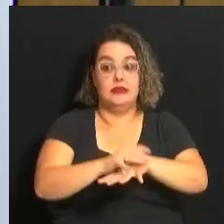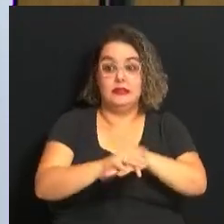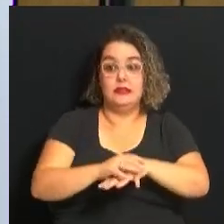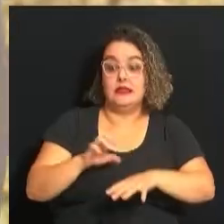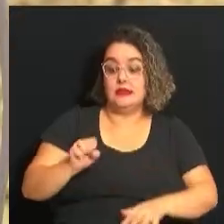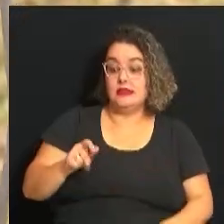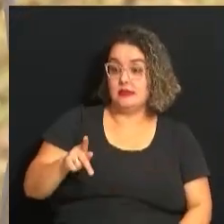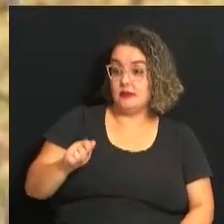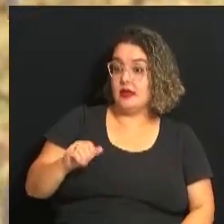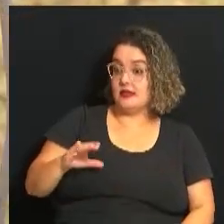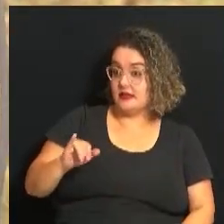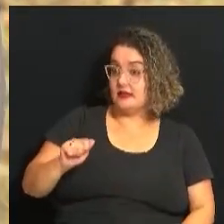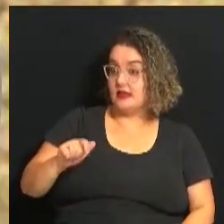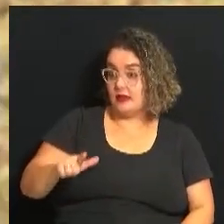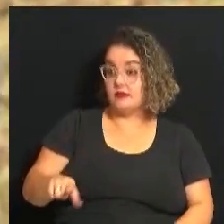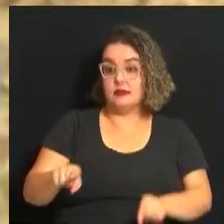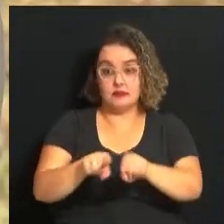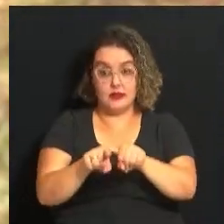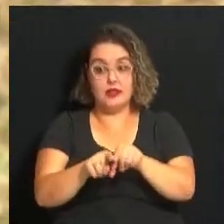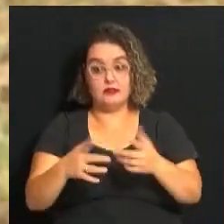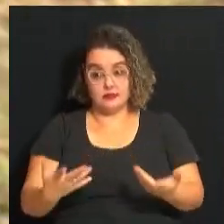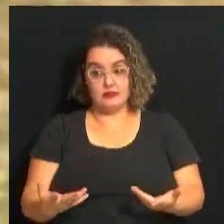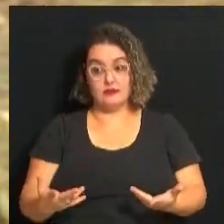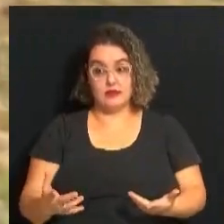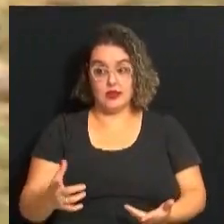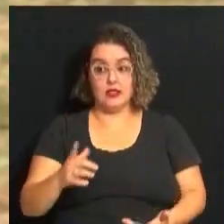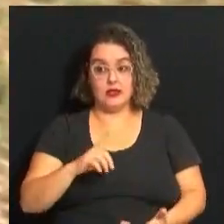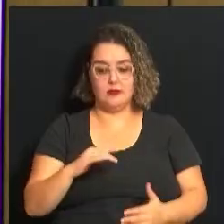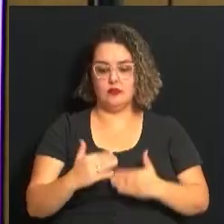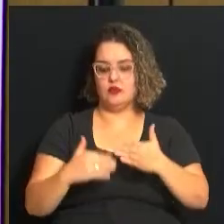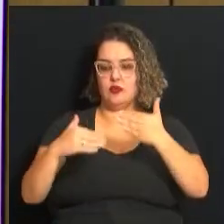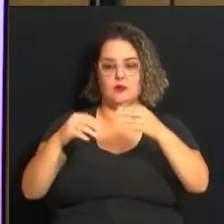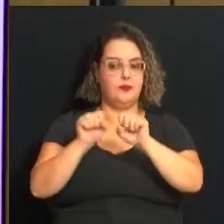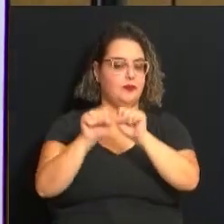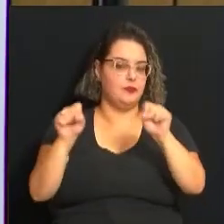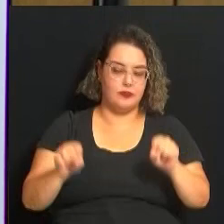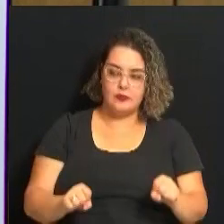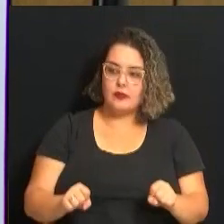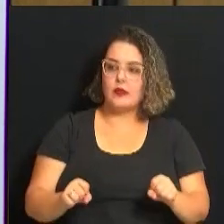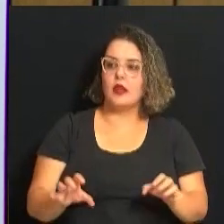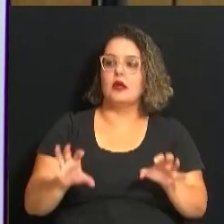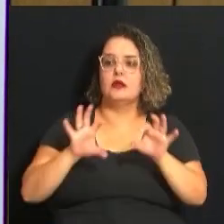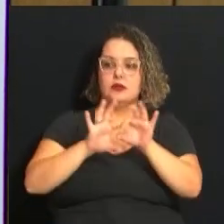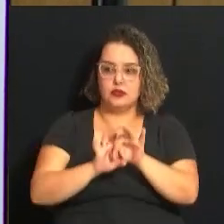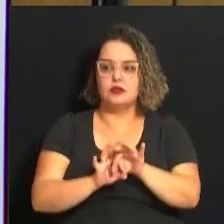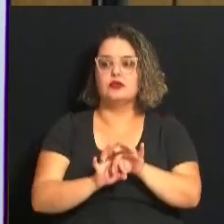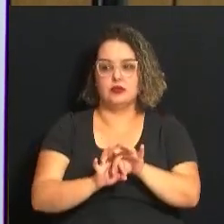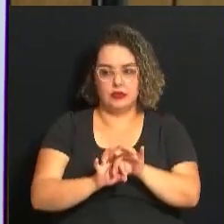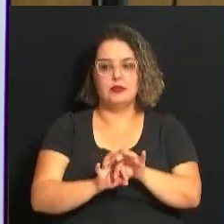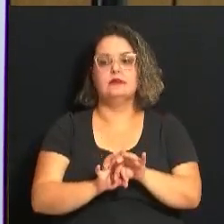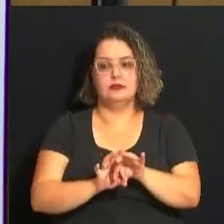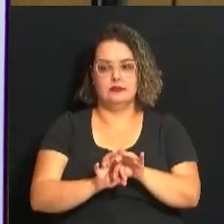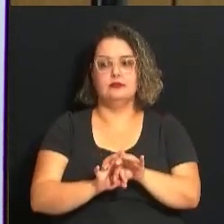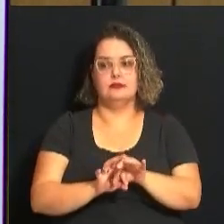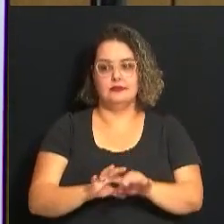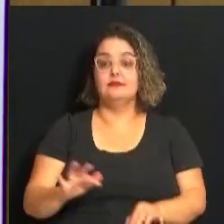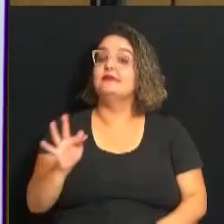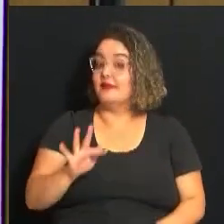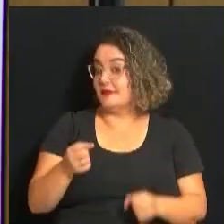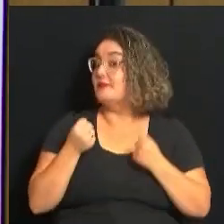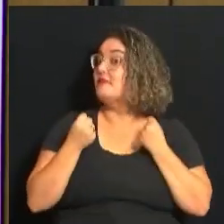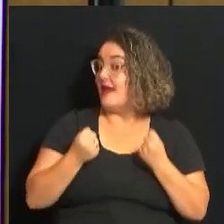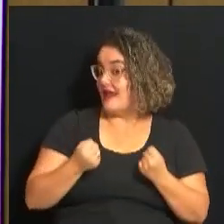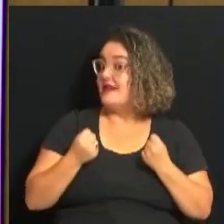E hoje toda essa questão computacional, né, então você tem desenvolvimento de software atrelado a isso. Então é uma faculdade puxada, mas é